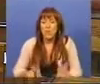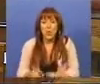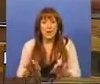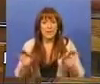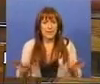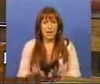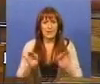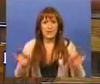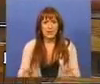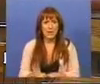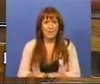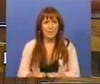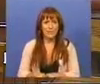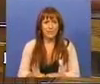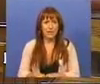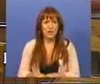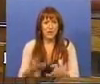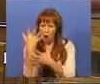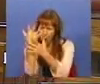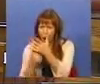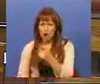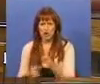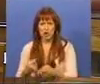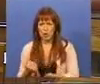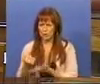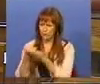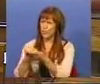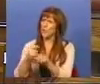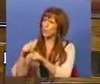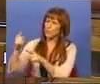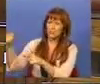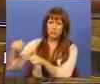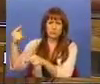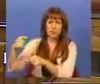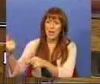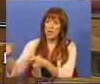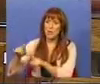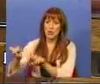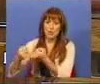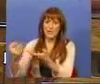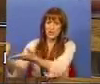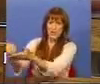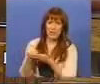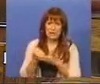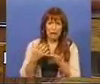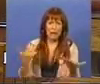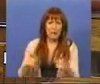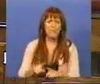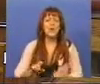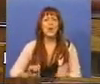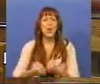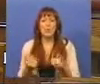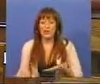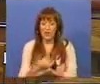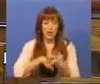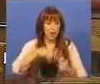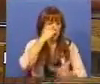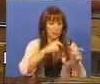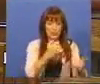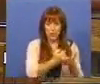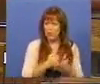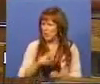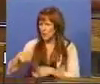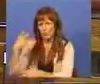como dela ser descontada da subvenção que venham a oferir os partidos. Aquilo que os partidos angariam dos cidadãos